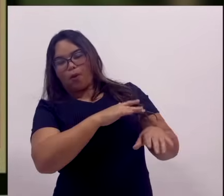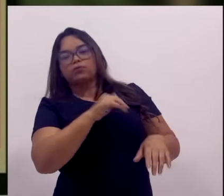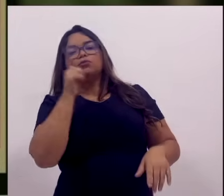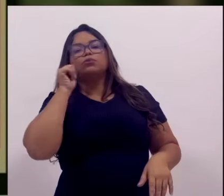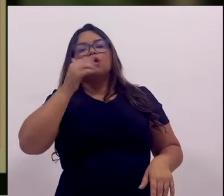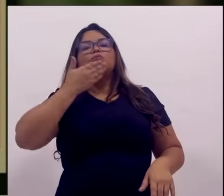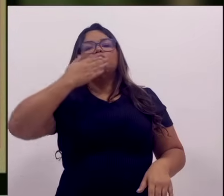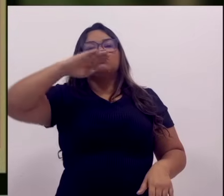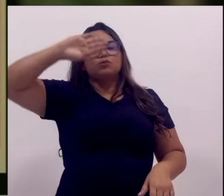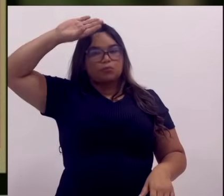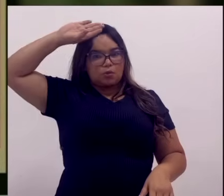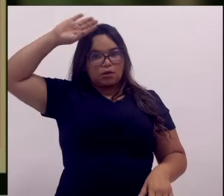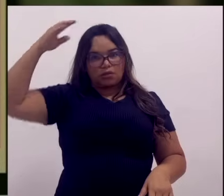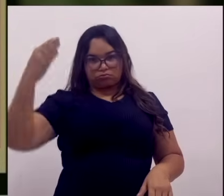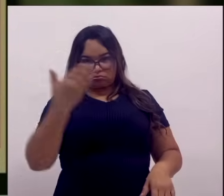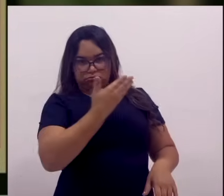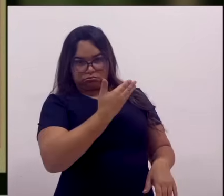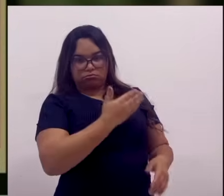está uma mulher muçulmana